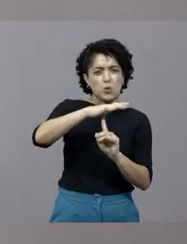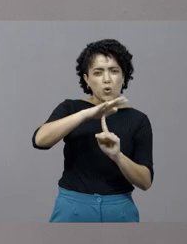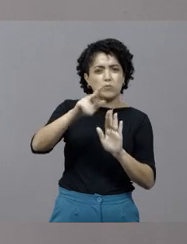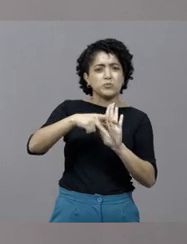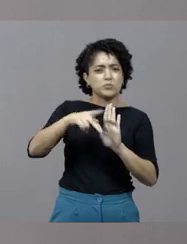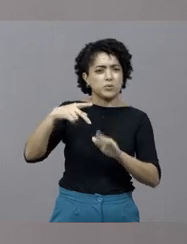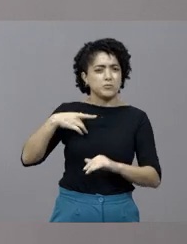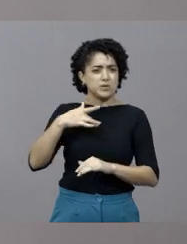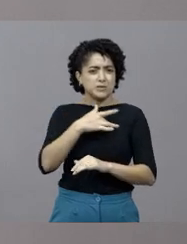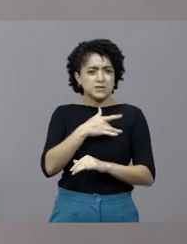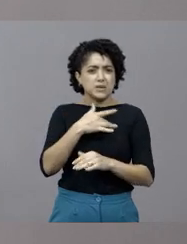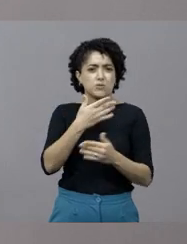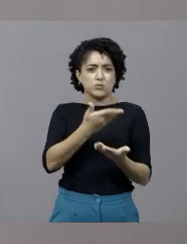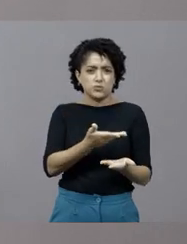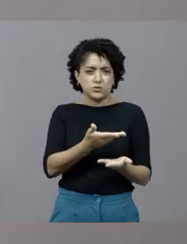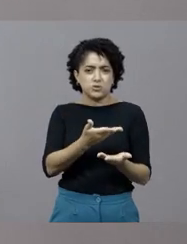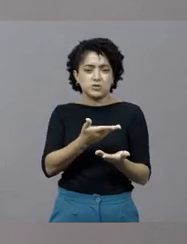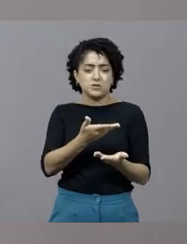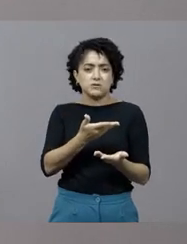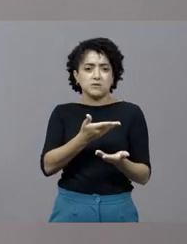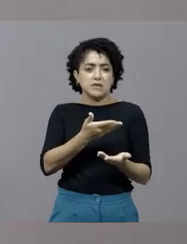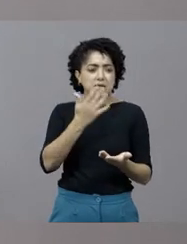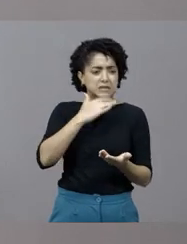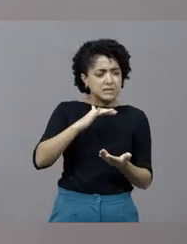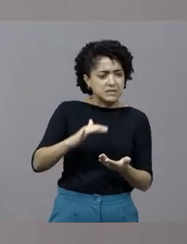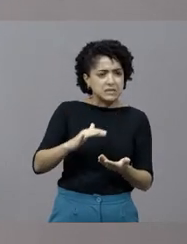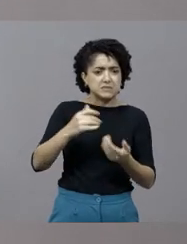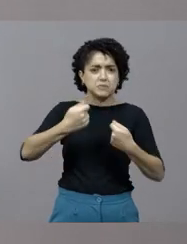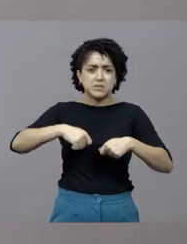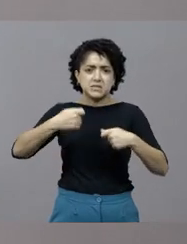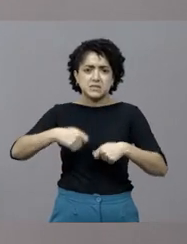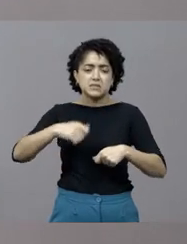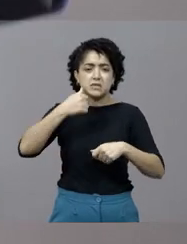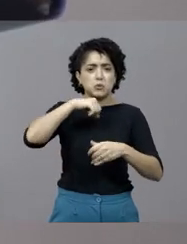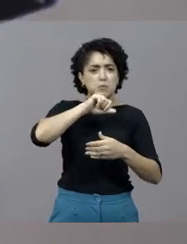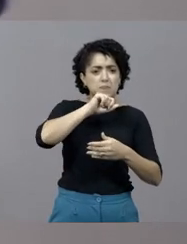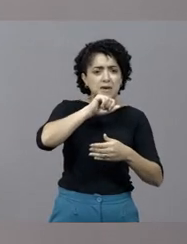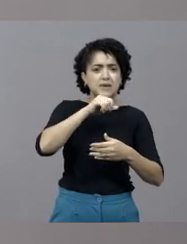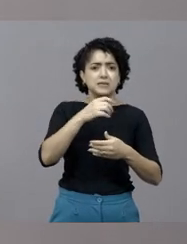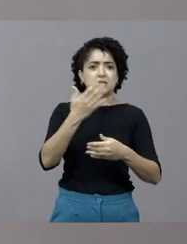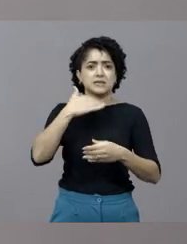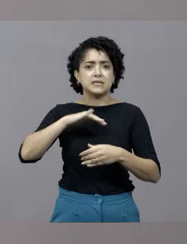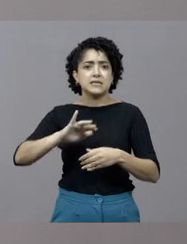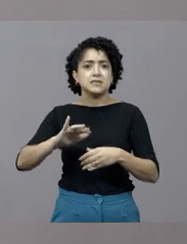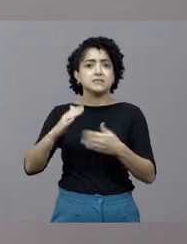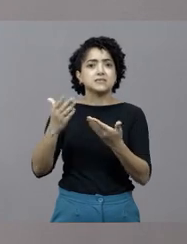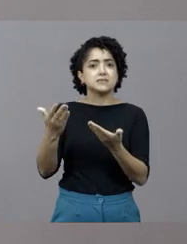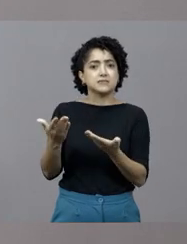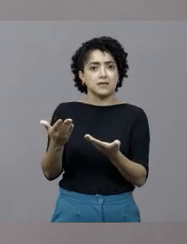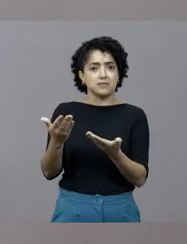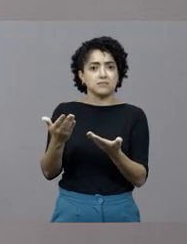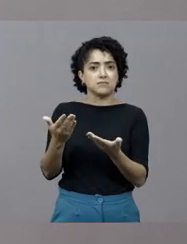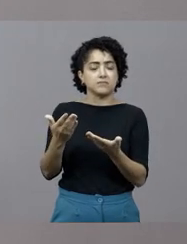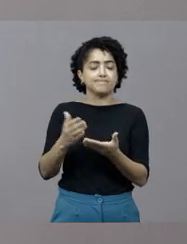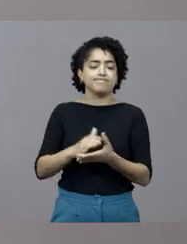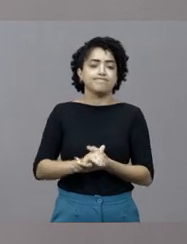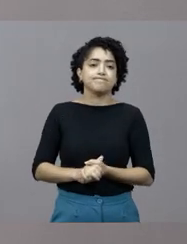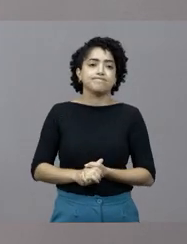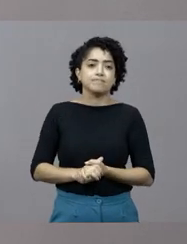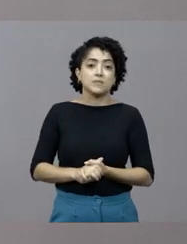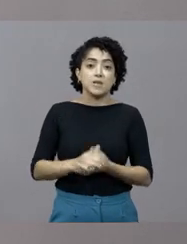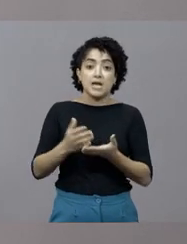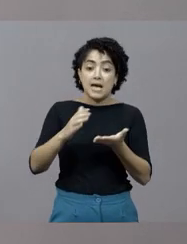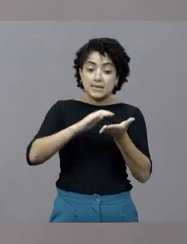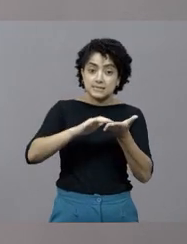criança sem ambulância, tendo que transportar mãe e criança, de forma improvisada? A Secretaria